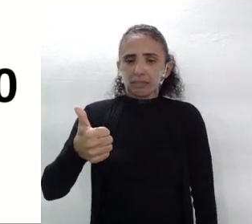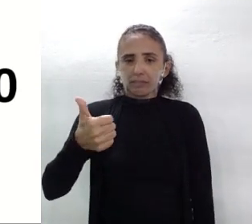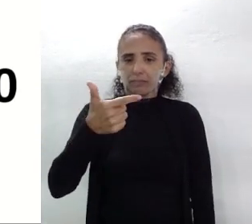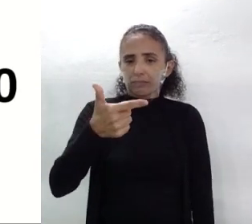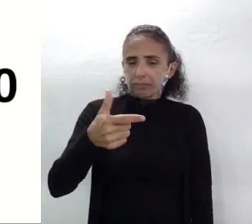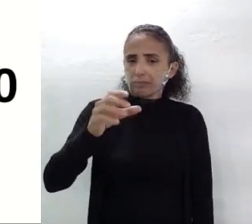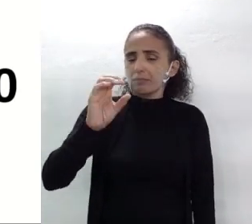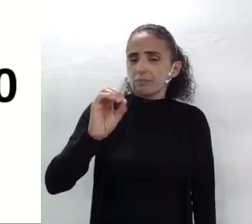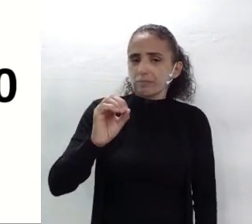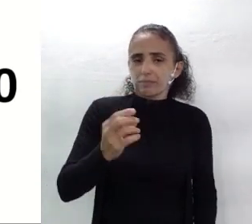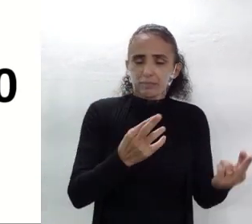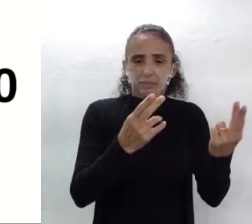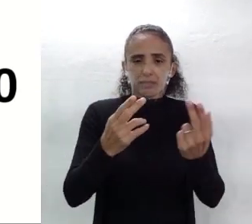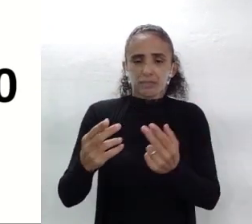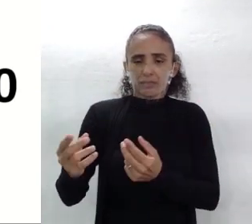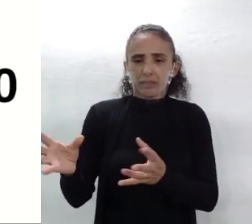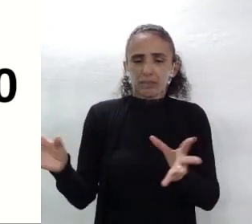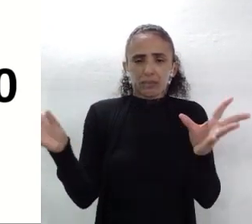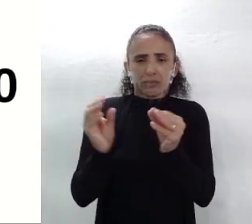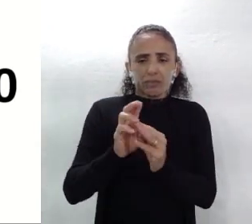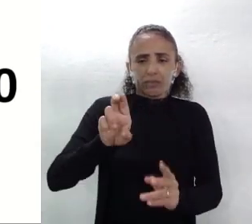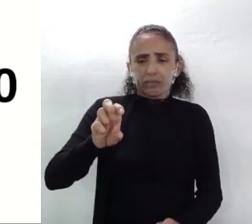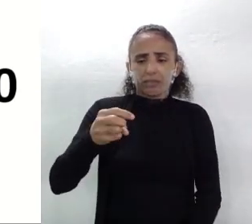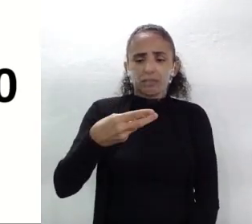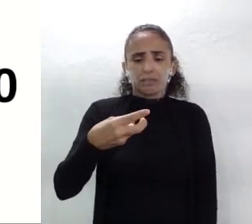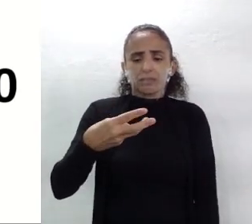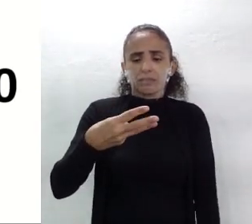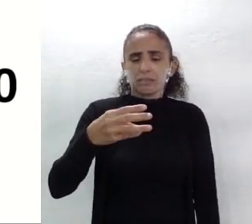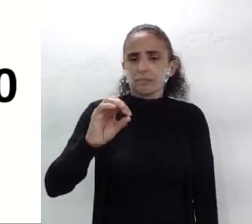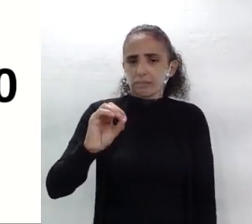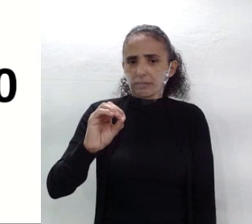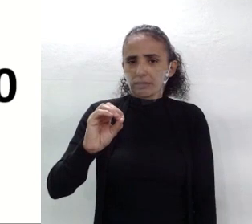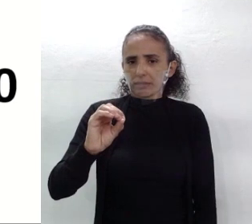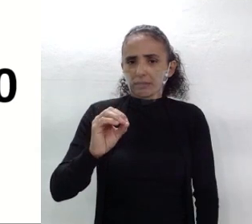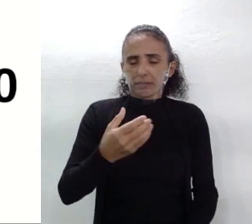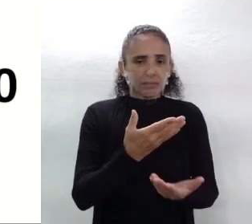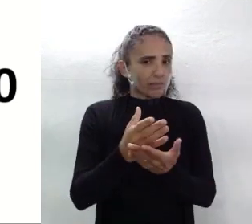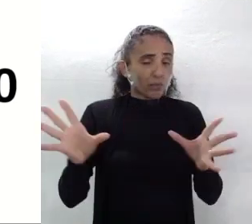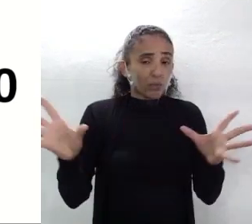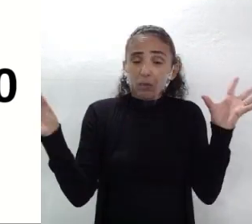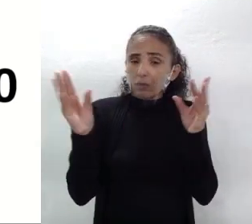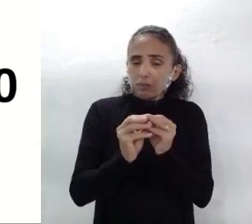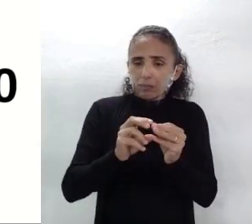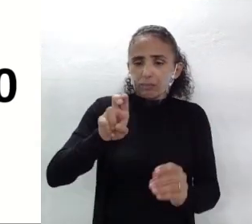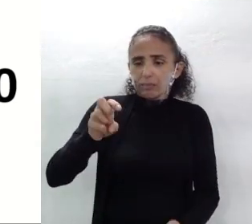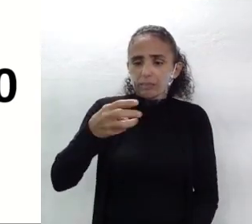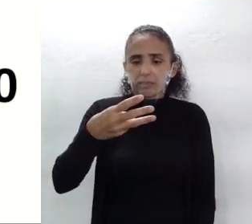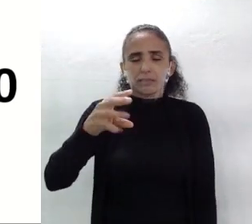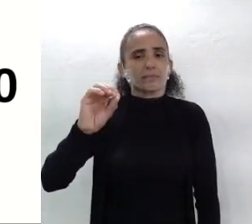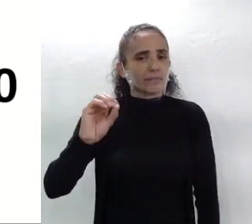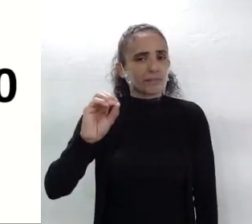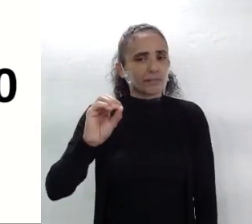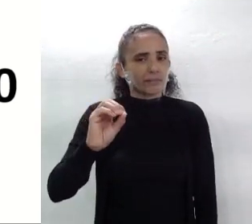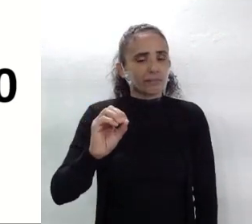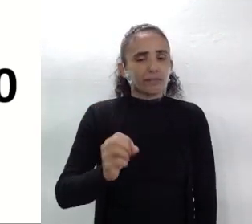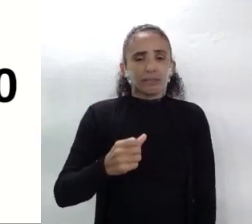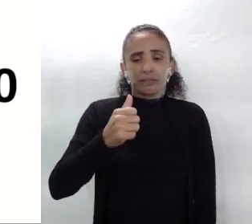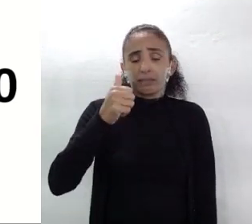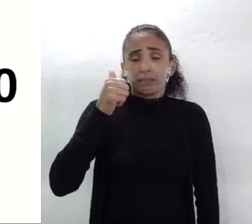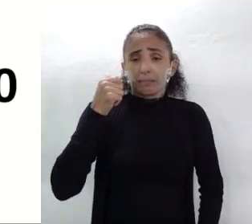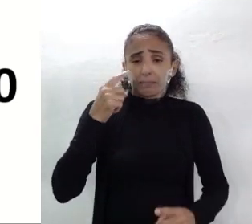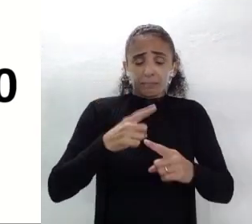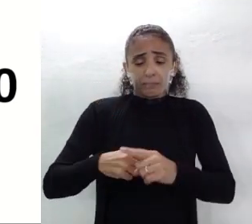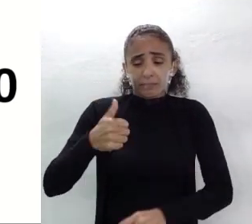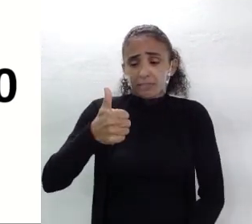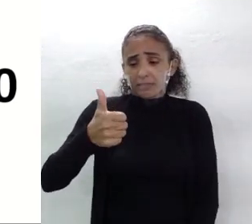120. Igual a 530. Se eu somar isso tudo, tem que ser igual a 530. Então, quanto é que dá 3 vezes 120